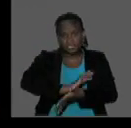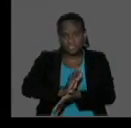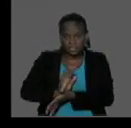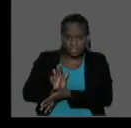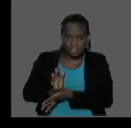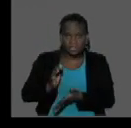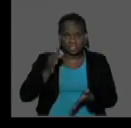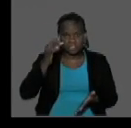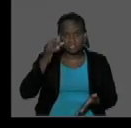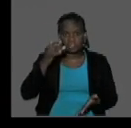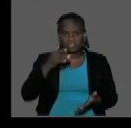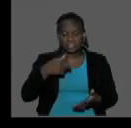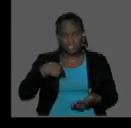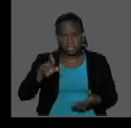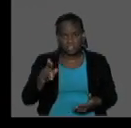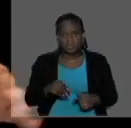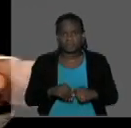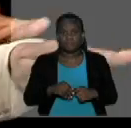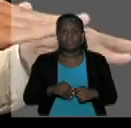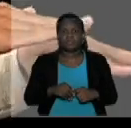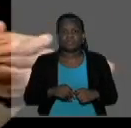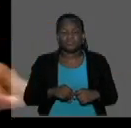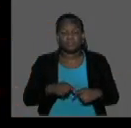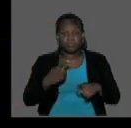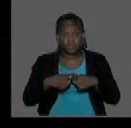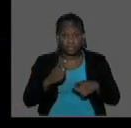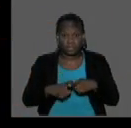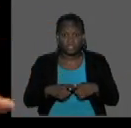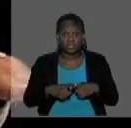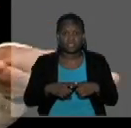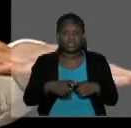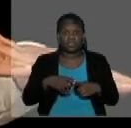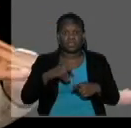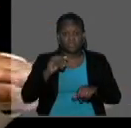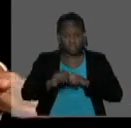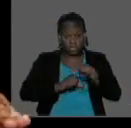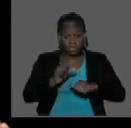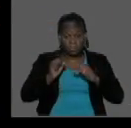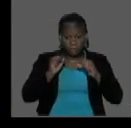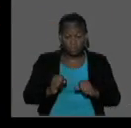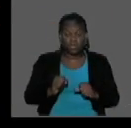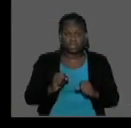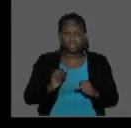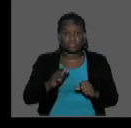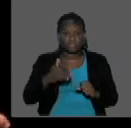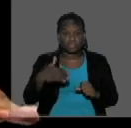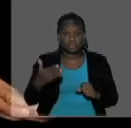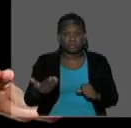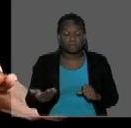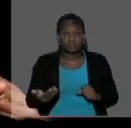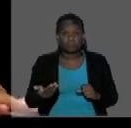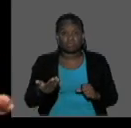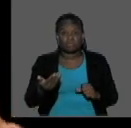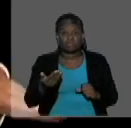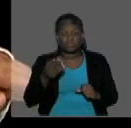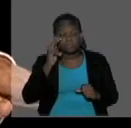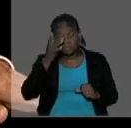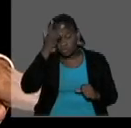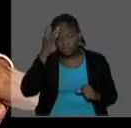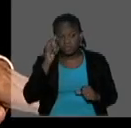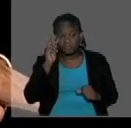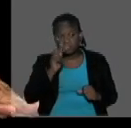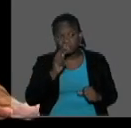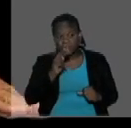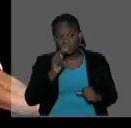racismo e contra a intolerância religiosa. Porque, do contrário, a gente pode estar sendo